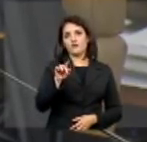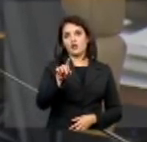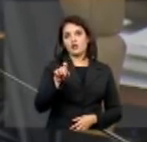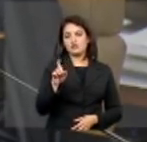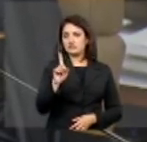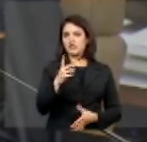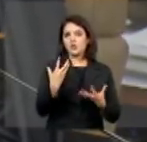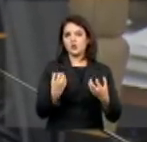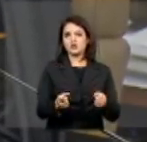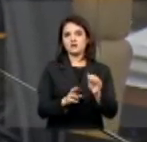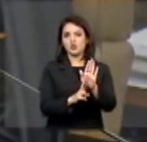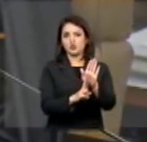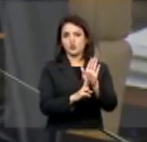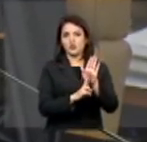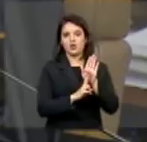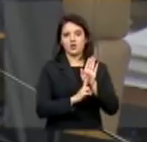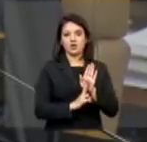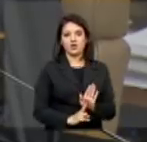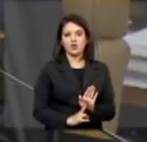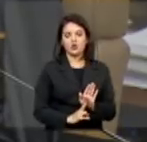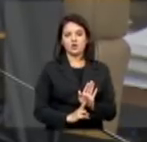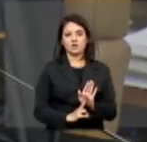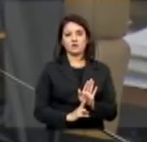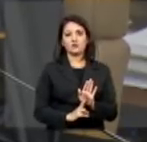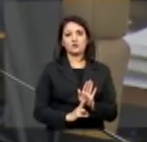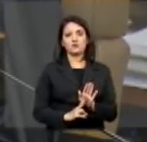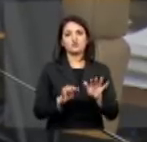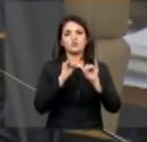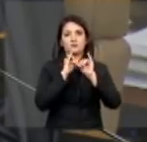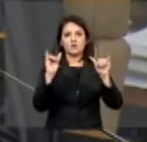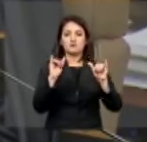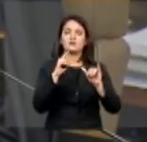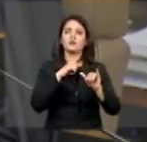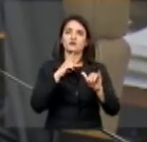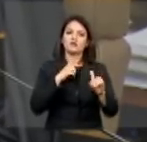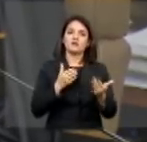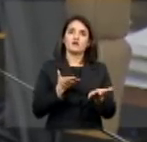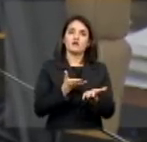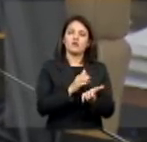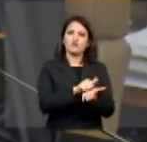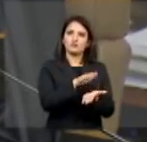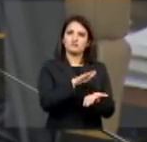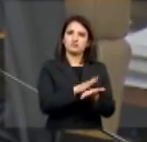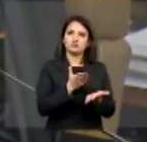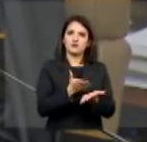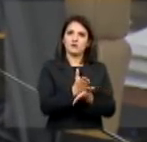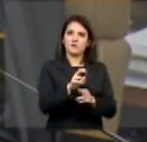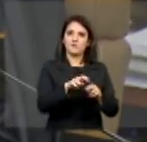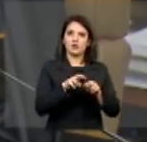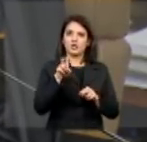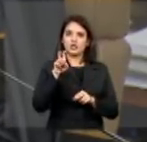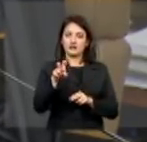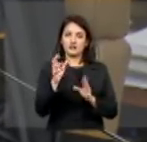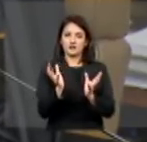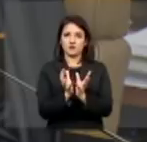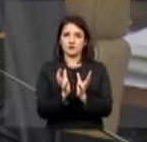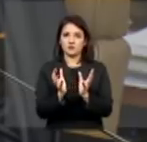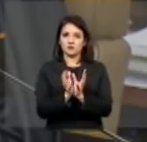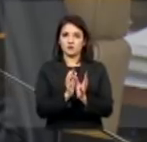pronunciamento que foi posteriormente chancelado pela quinta turma do superior tribunal de justiça